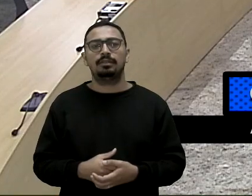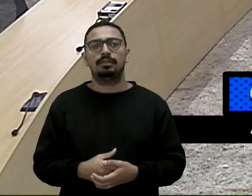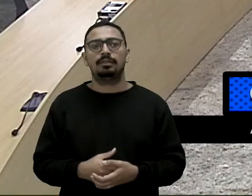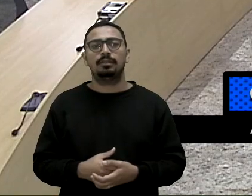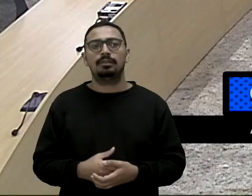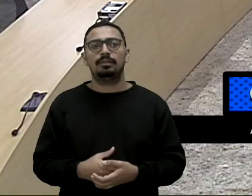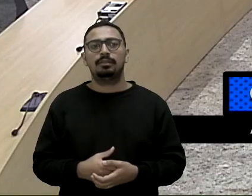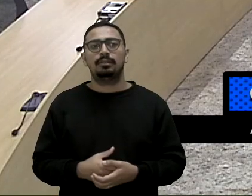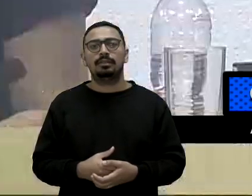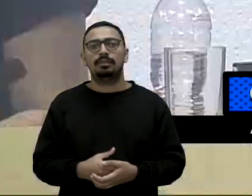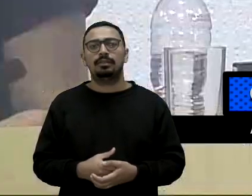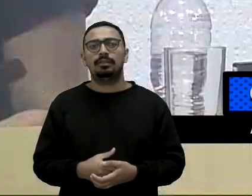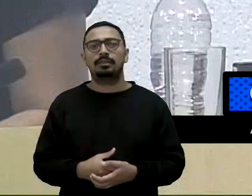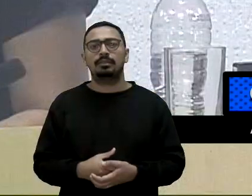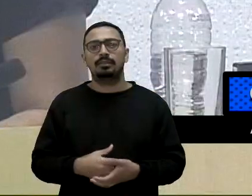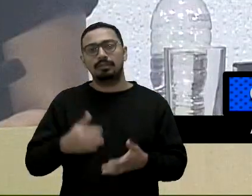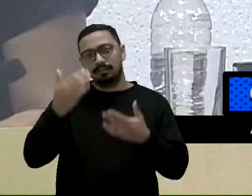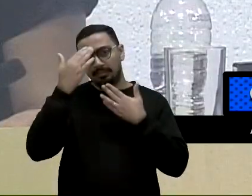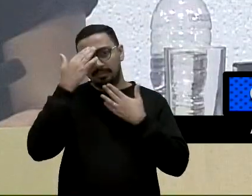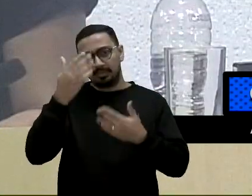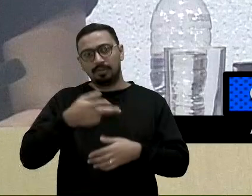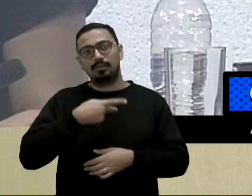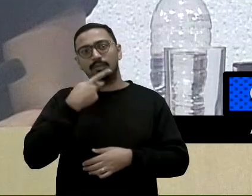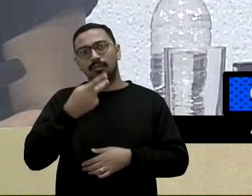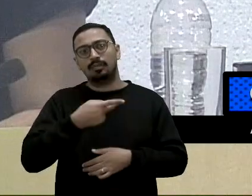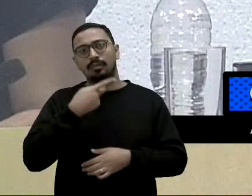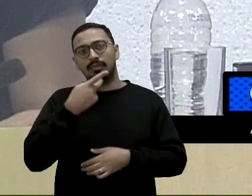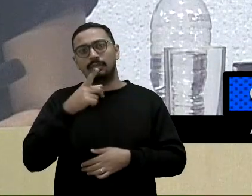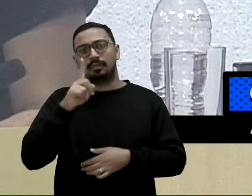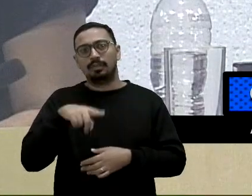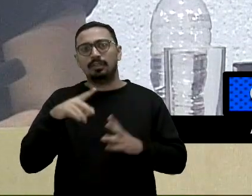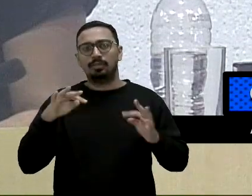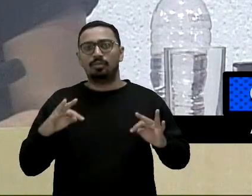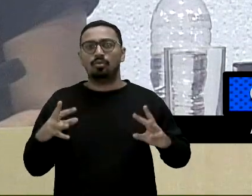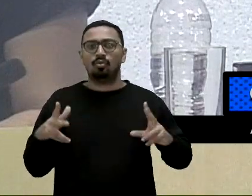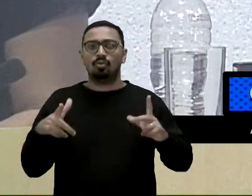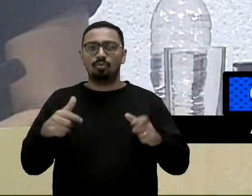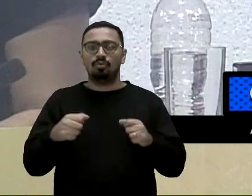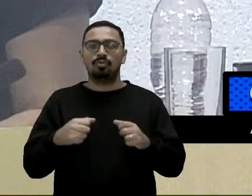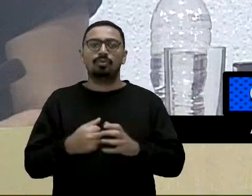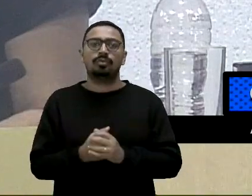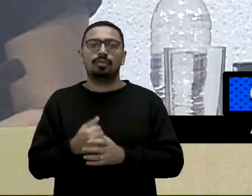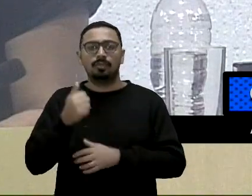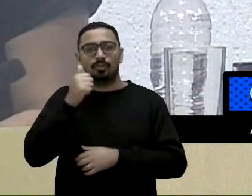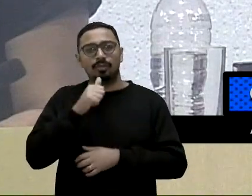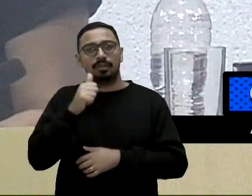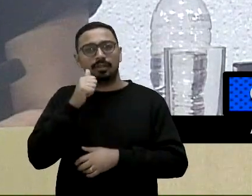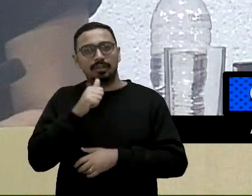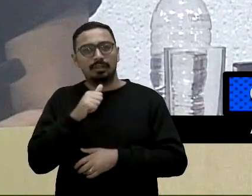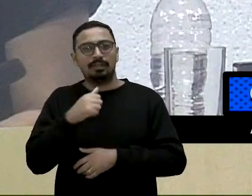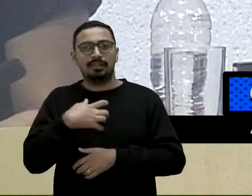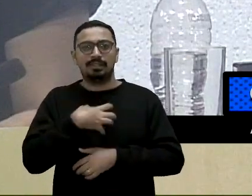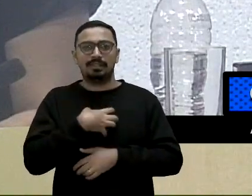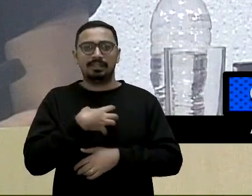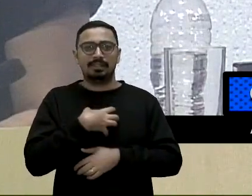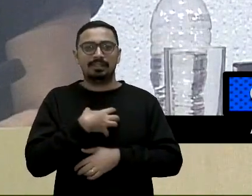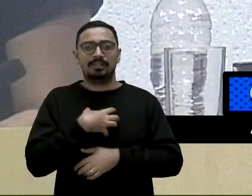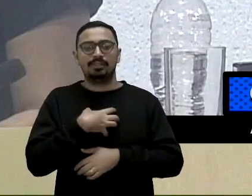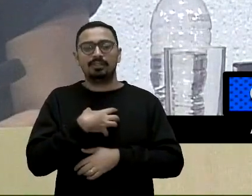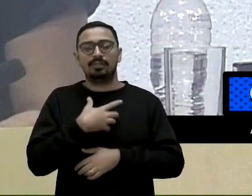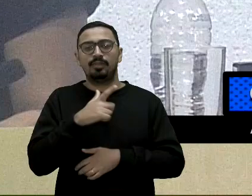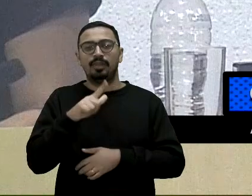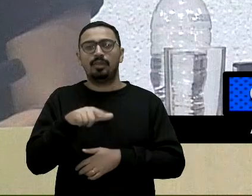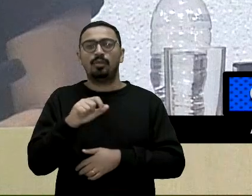Carla, muito obrigada pelo seu relato. Eu acho que é unânime aqui que todas as mulheres estão partindo das próprias